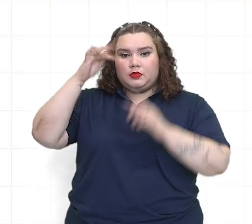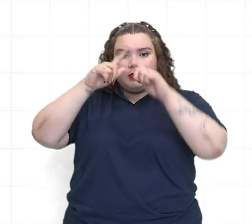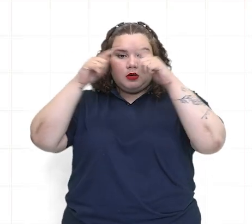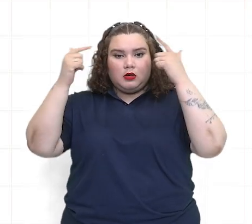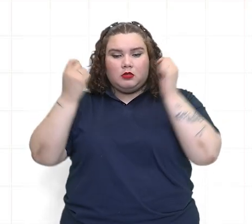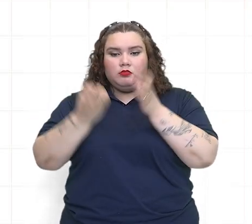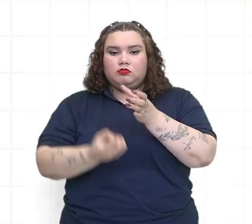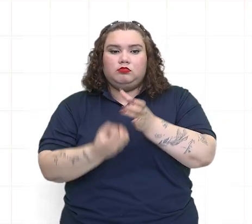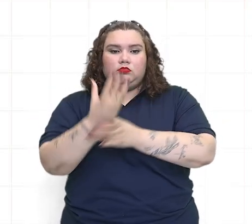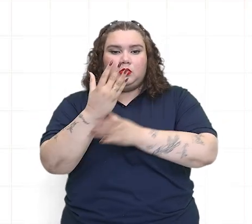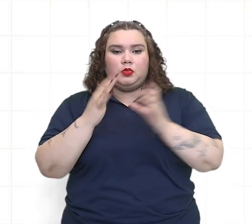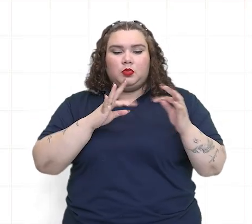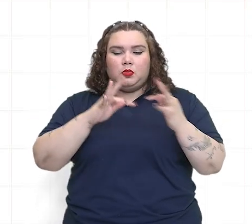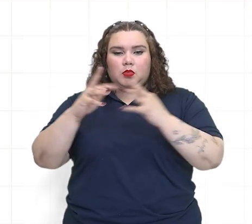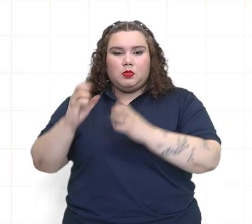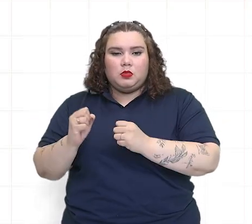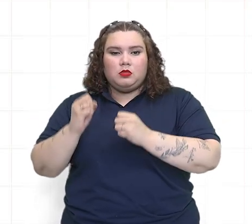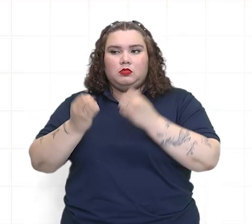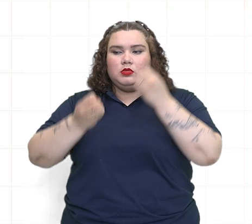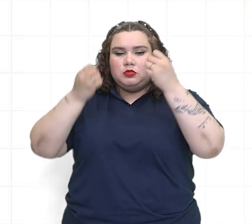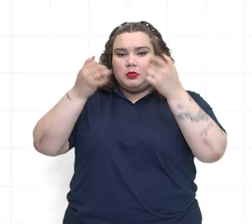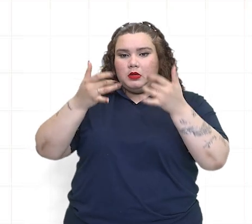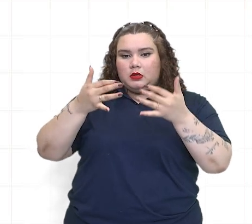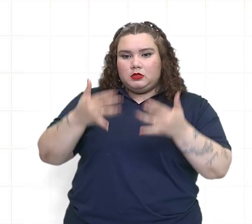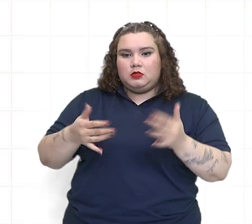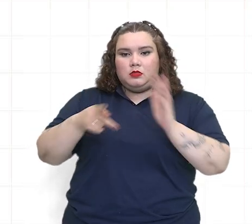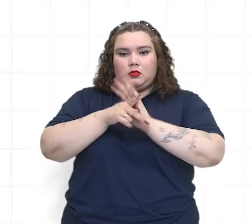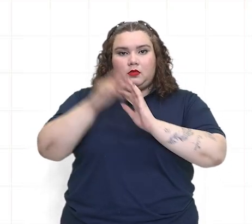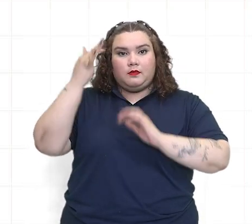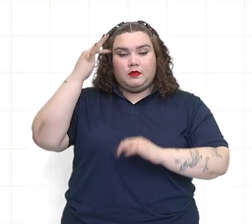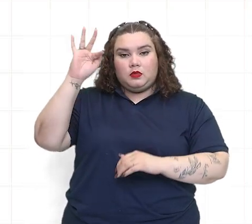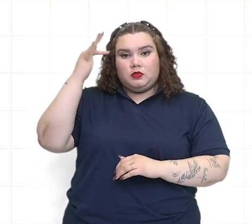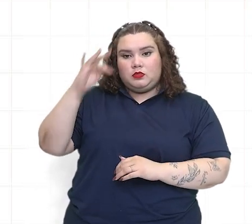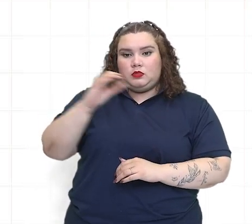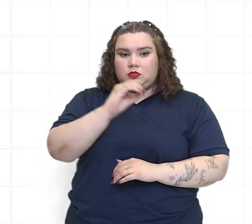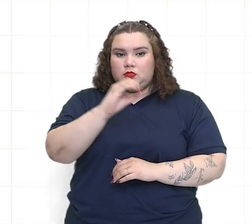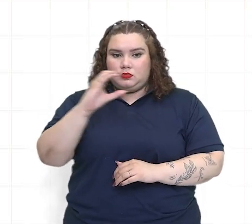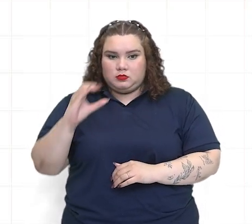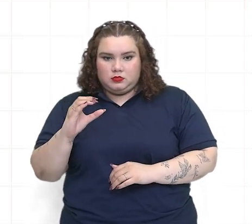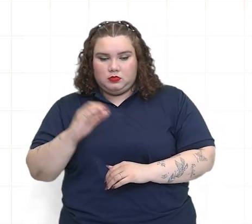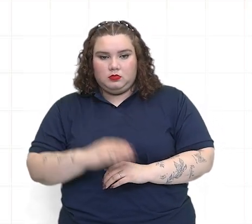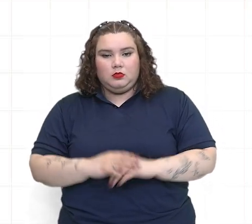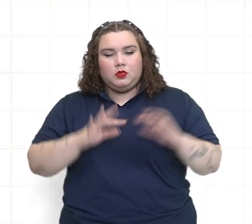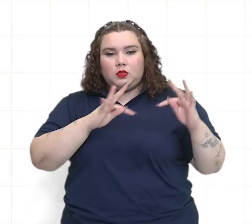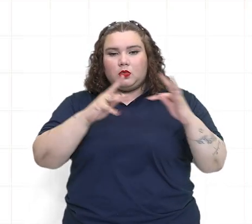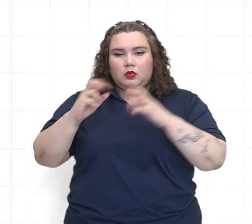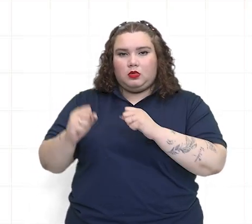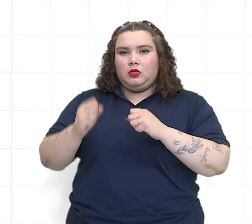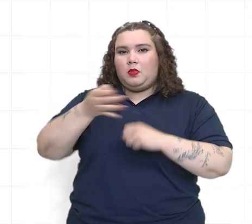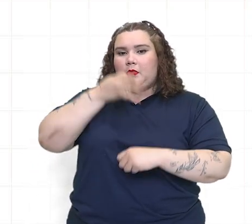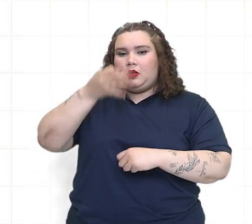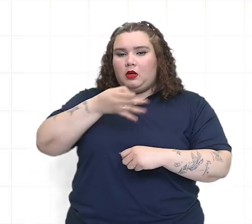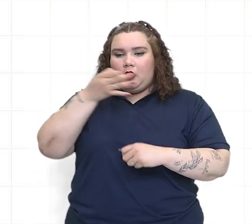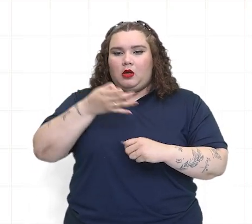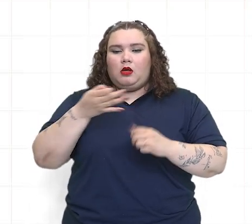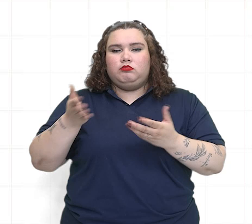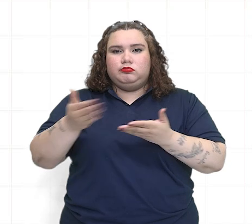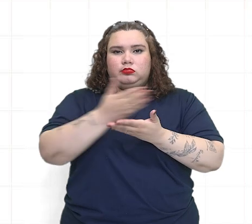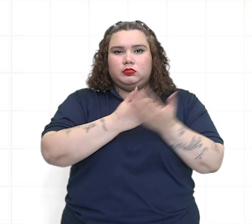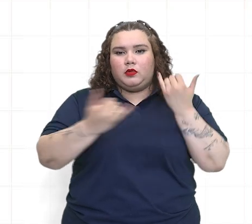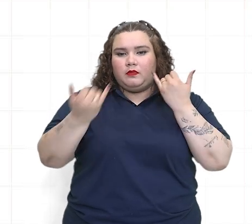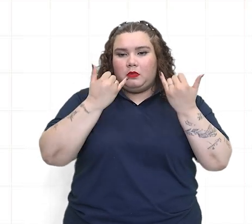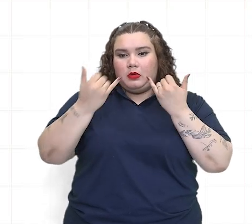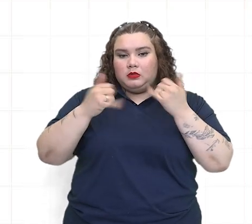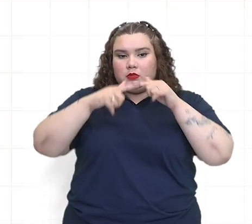foi o fundamento de toda a especulação subsequente da filosofia ocidental. Todas as hipóteses levantadas pelos